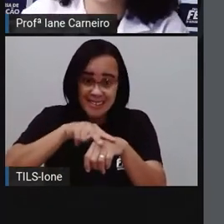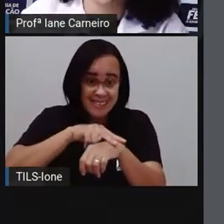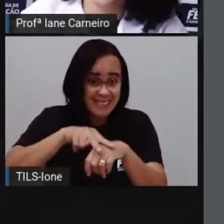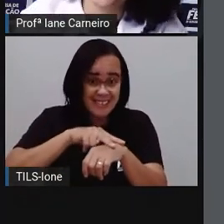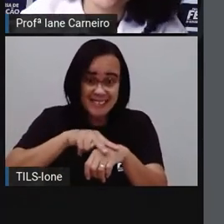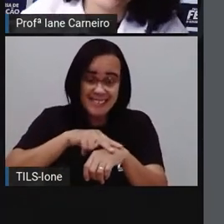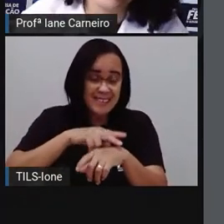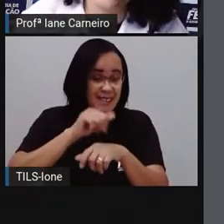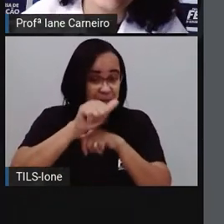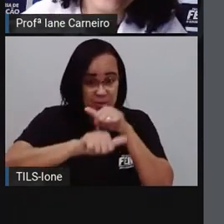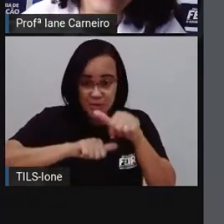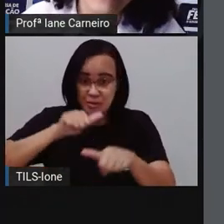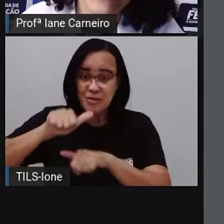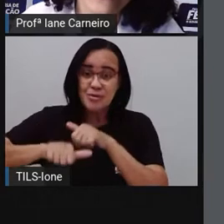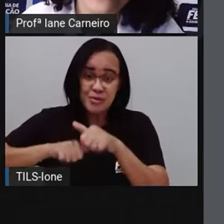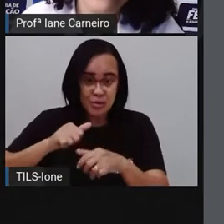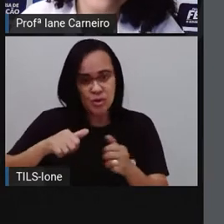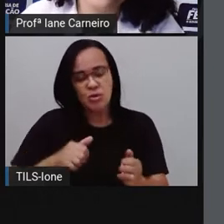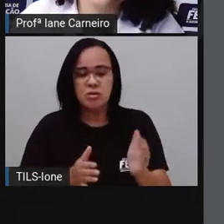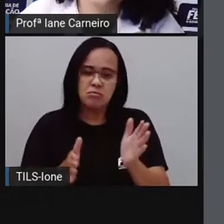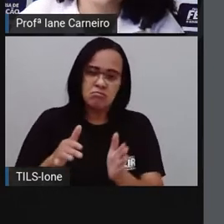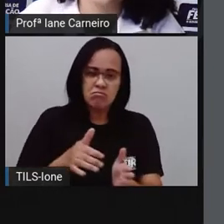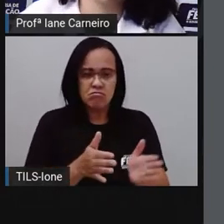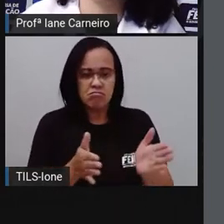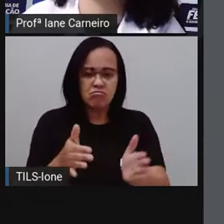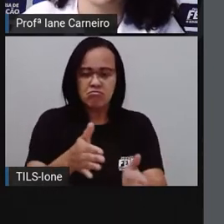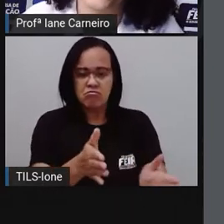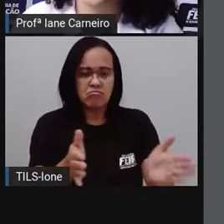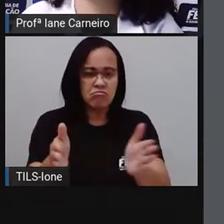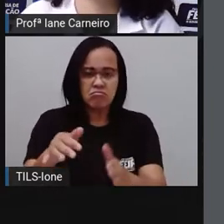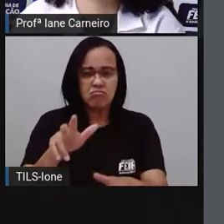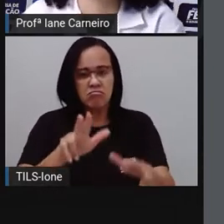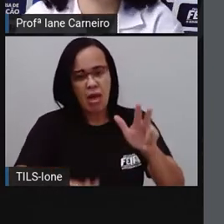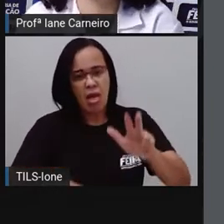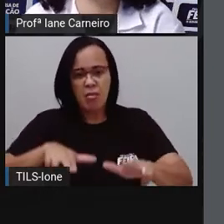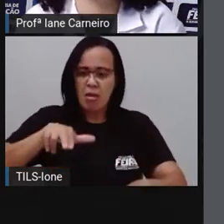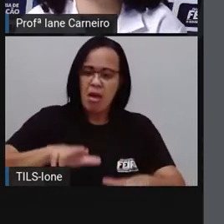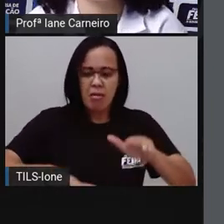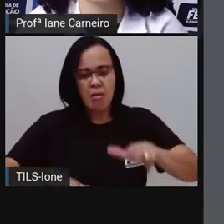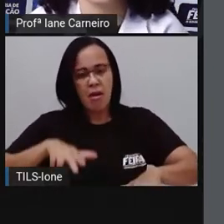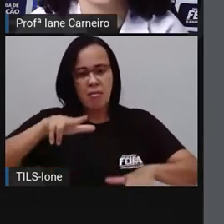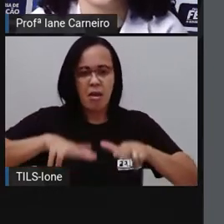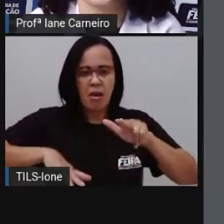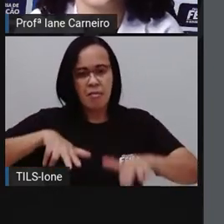E foi pelo seu caminho. Já mudou de cor de novo?